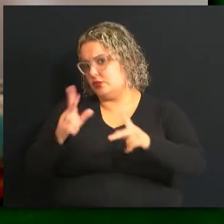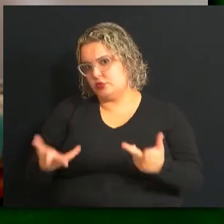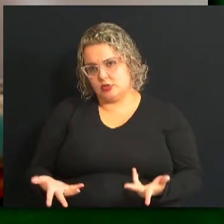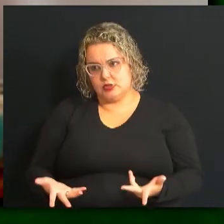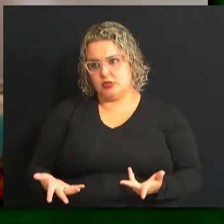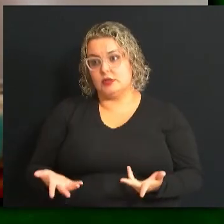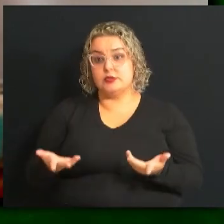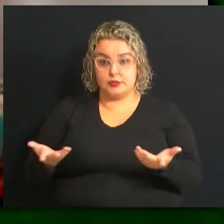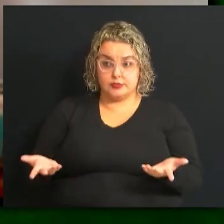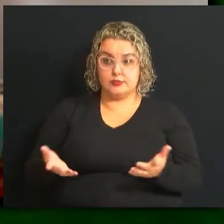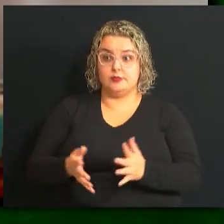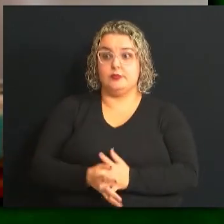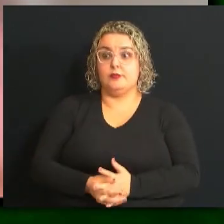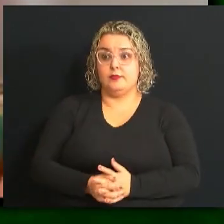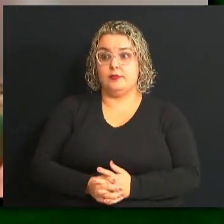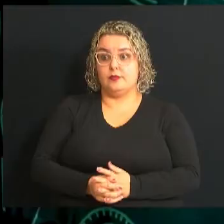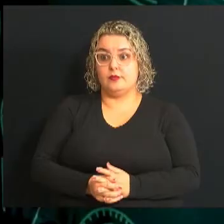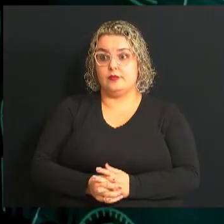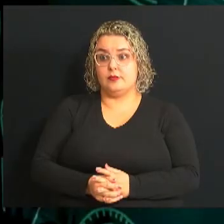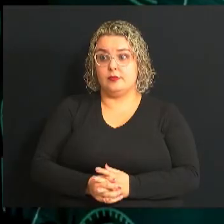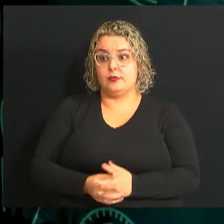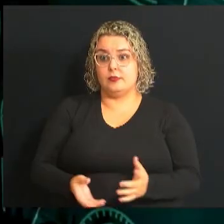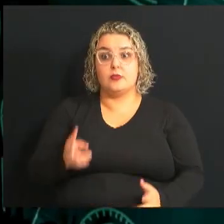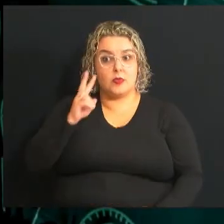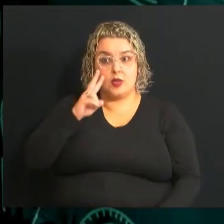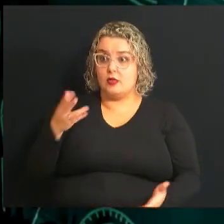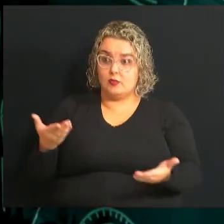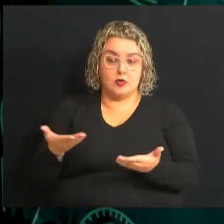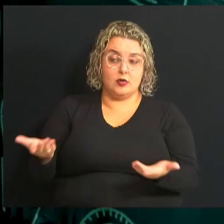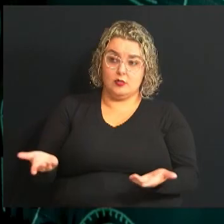né? Porque a gente vê hoje, né,